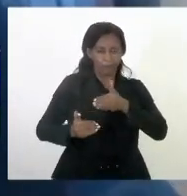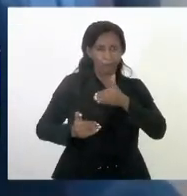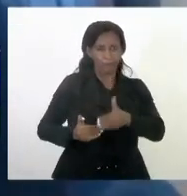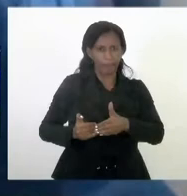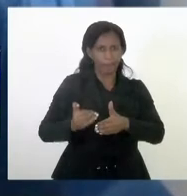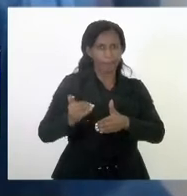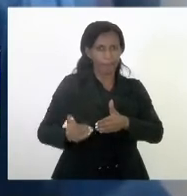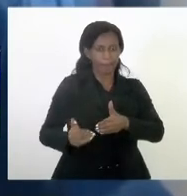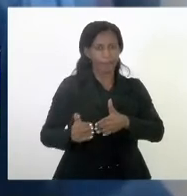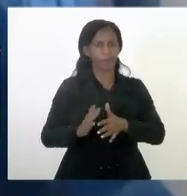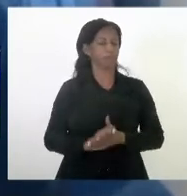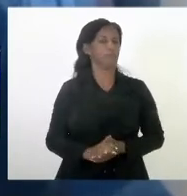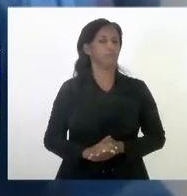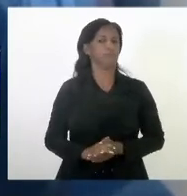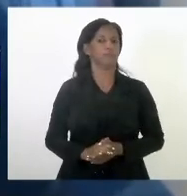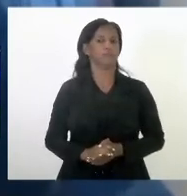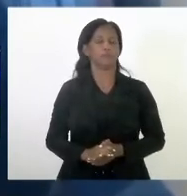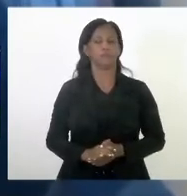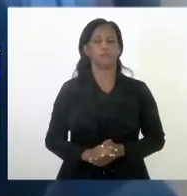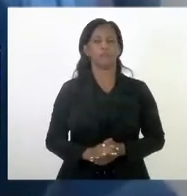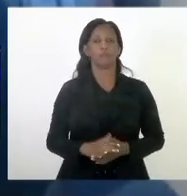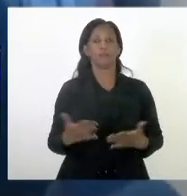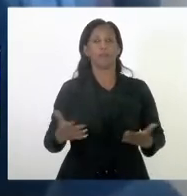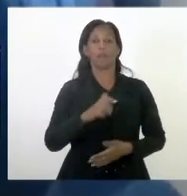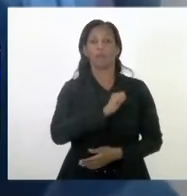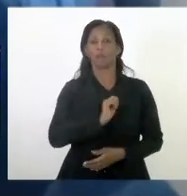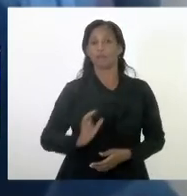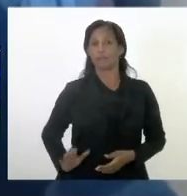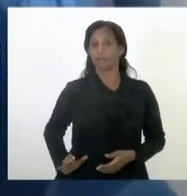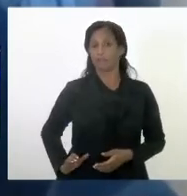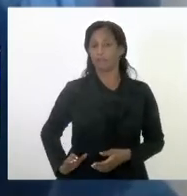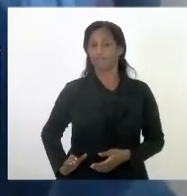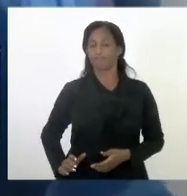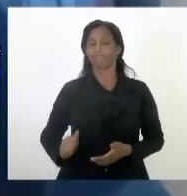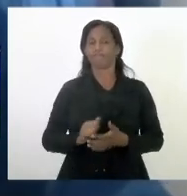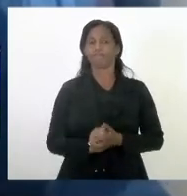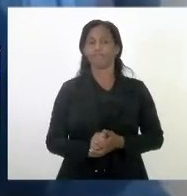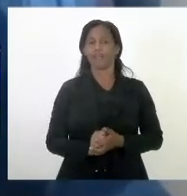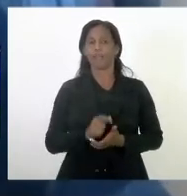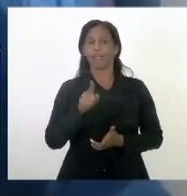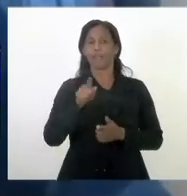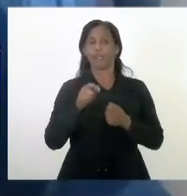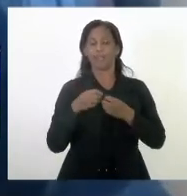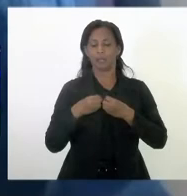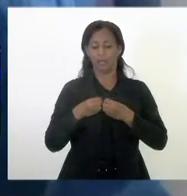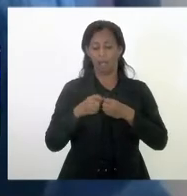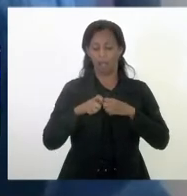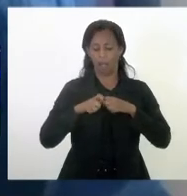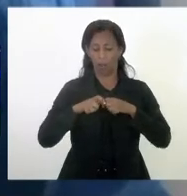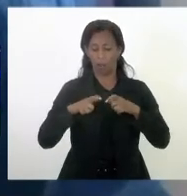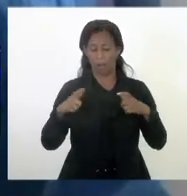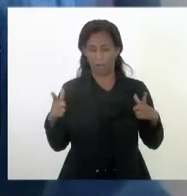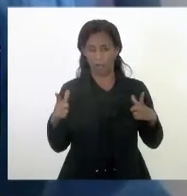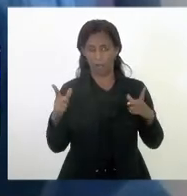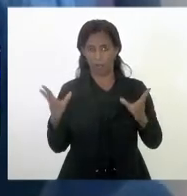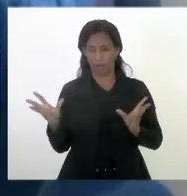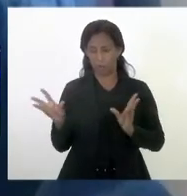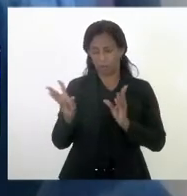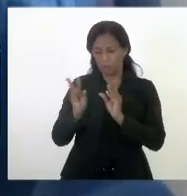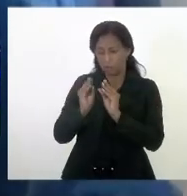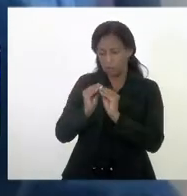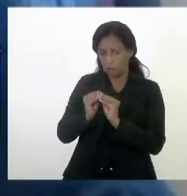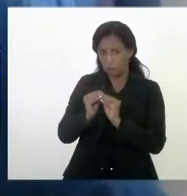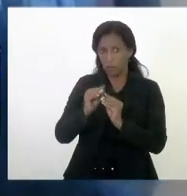André Siciliano agora, ele amplia isso incorporando o gás de cozinha.